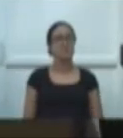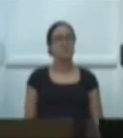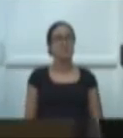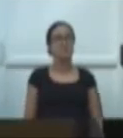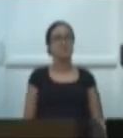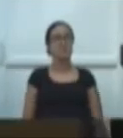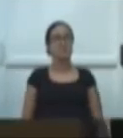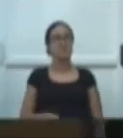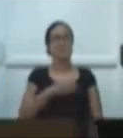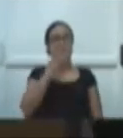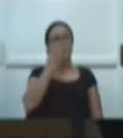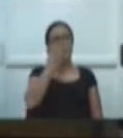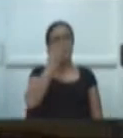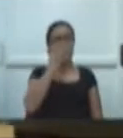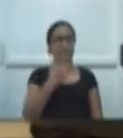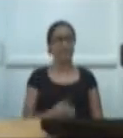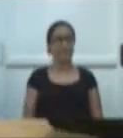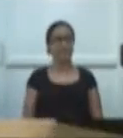Obrigado, Alice.